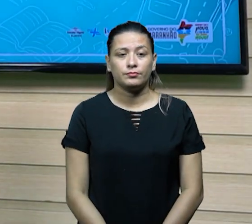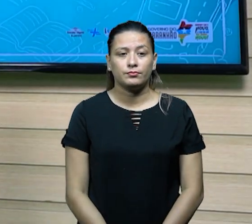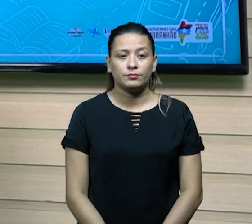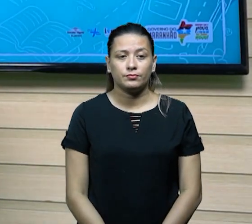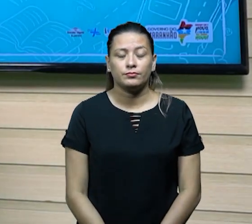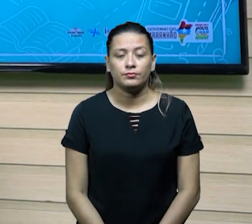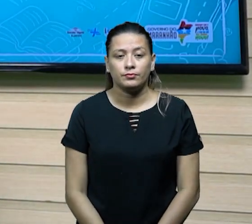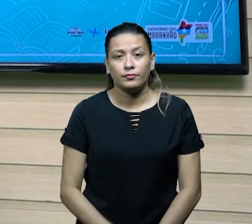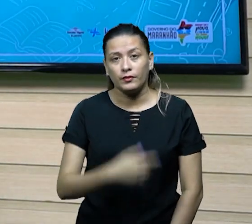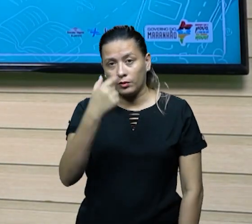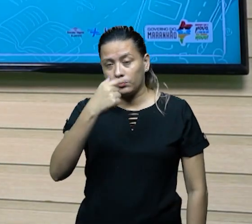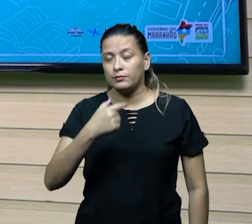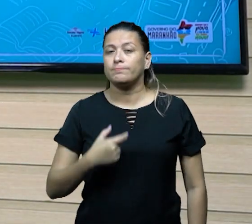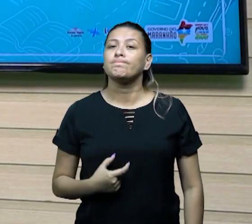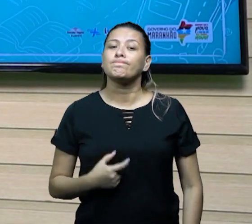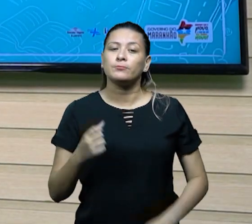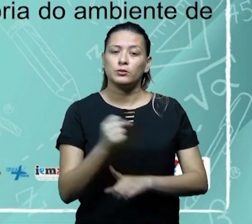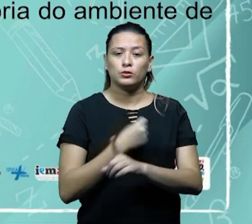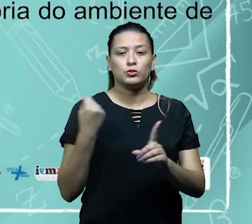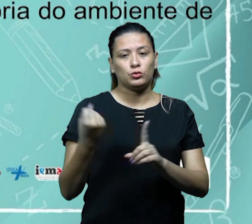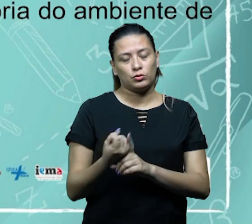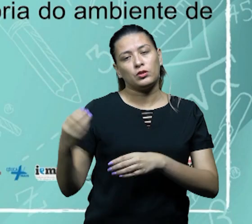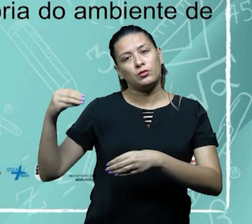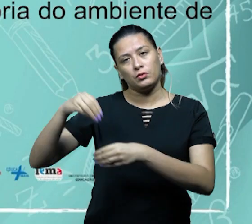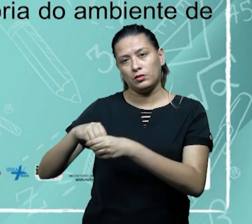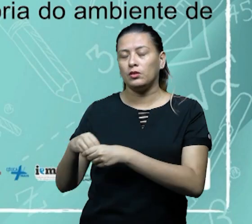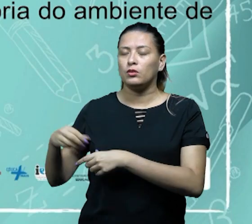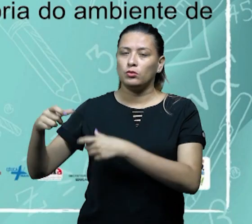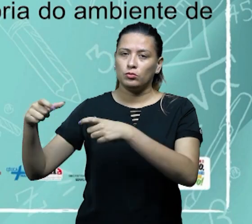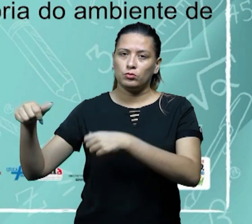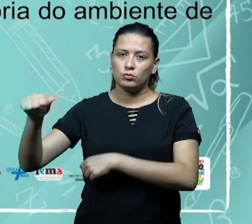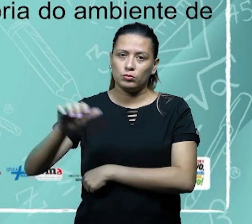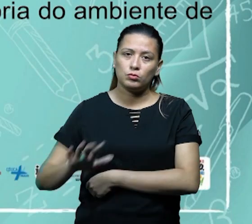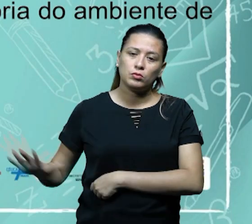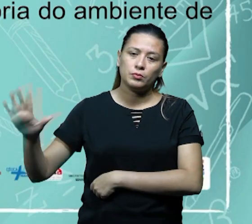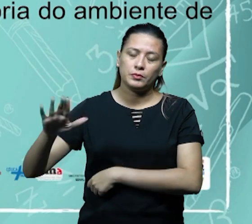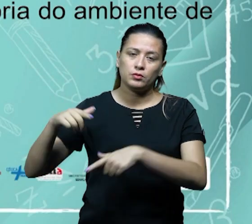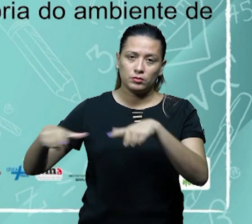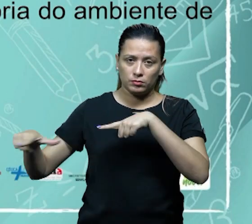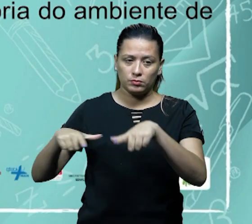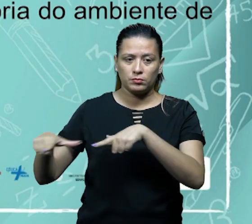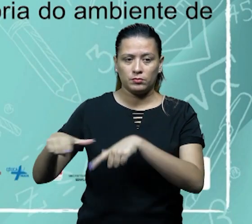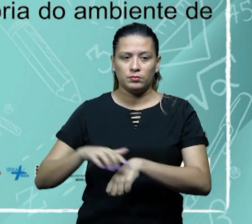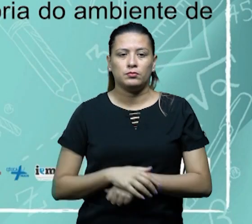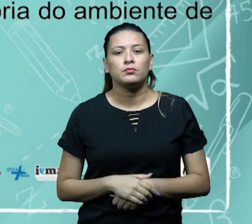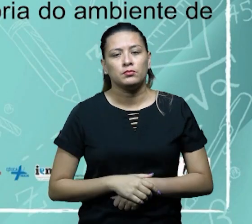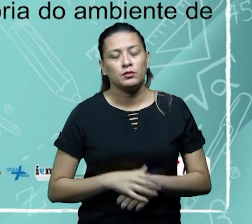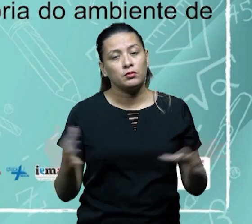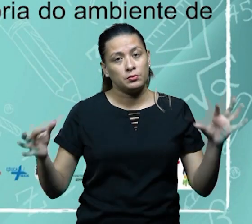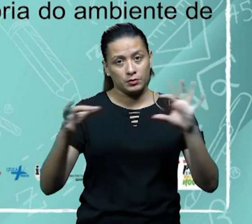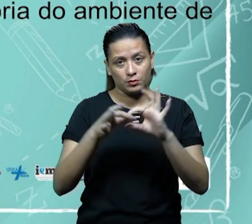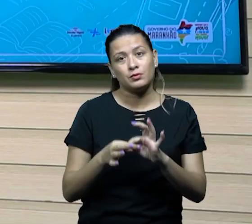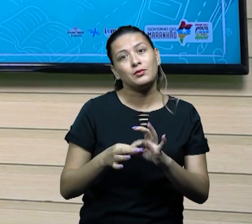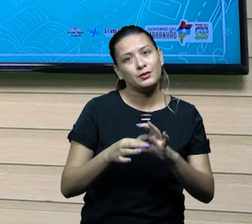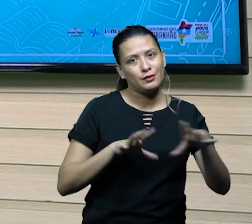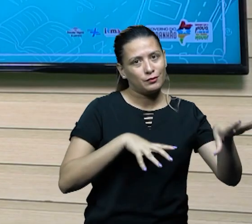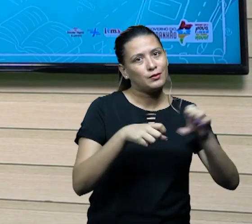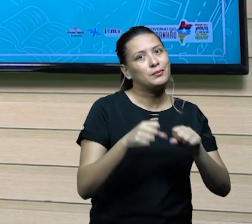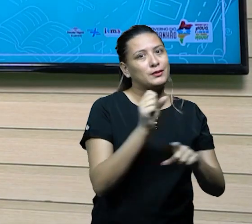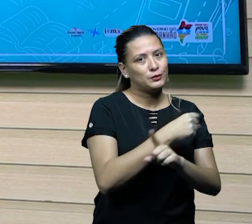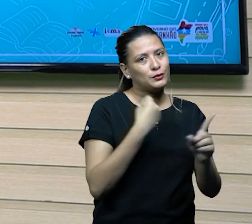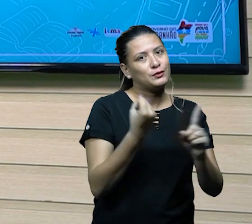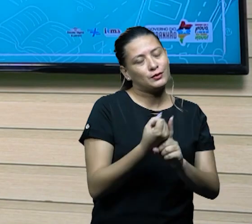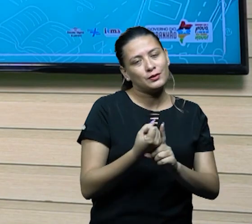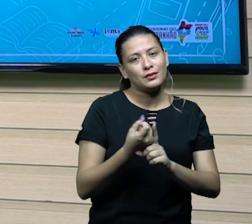hoje nesse mercado de trabalho não é algo simples. O ser social dentro do mercado de trabalho, né? A gente vai unir um pouquinho, né, as minhas